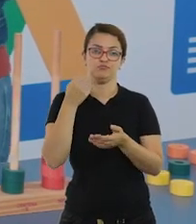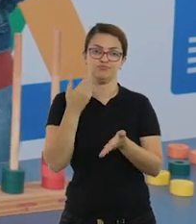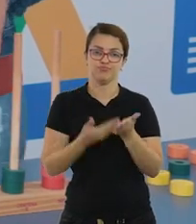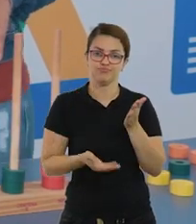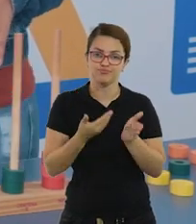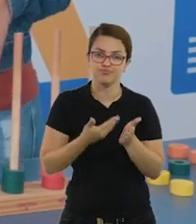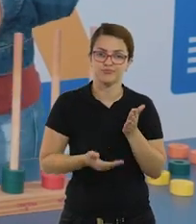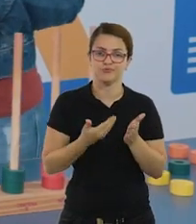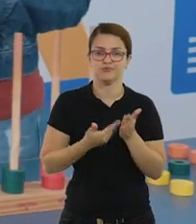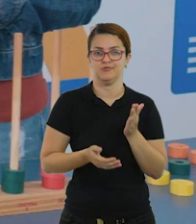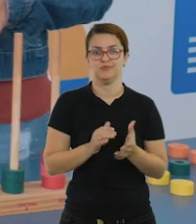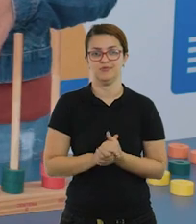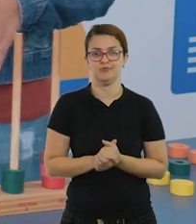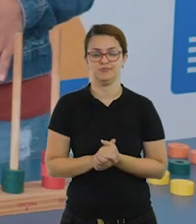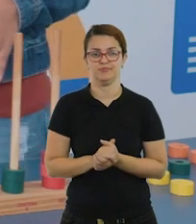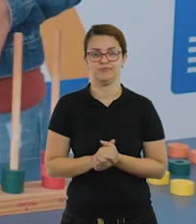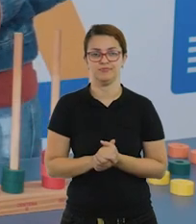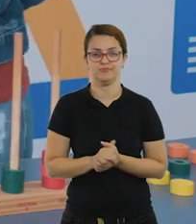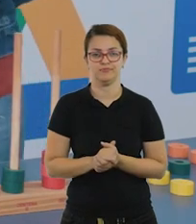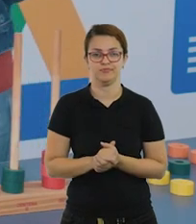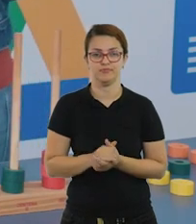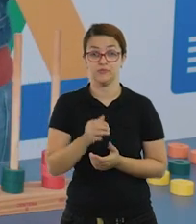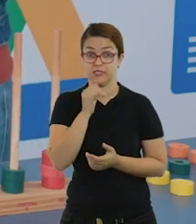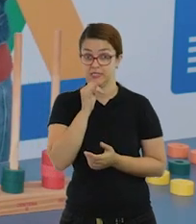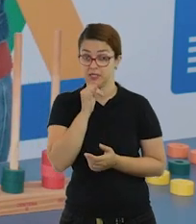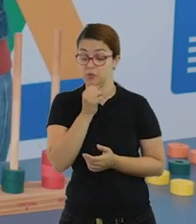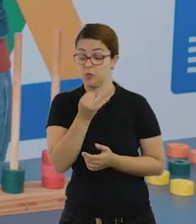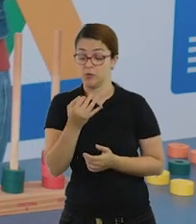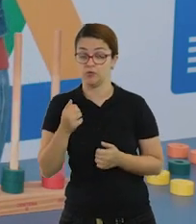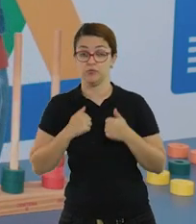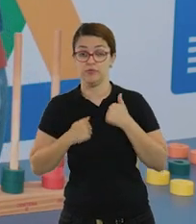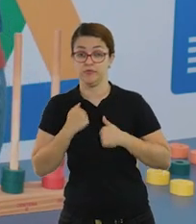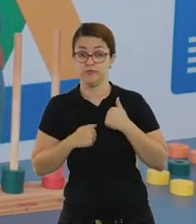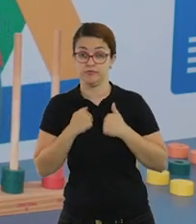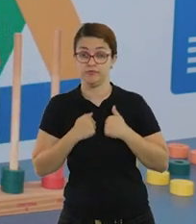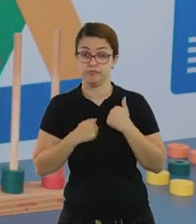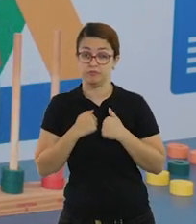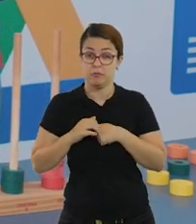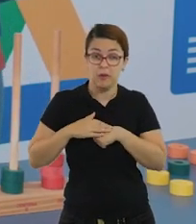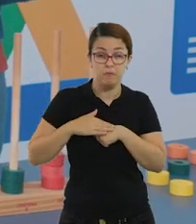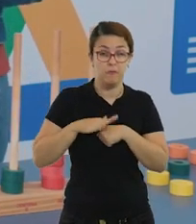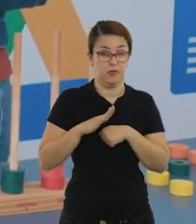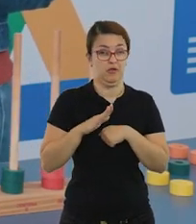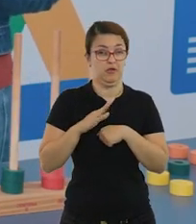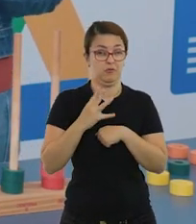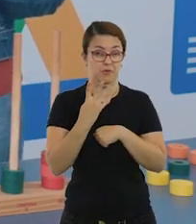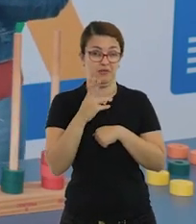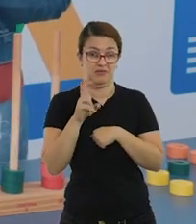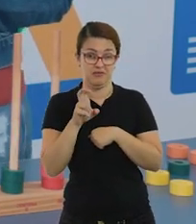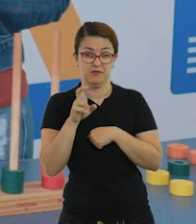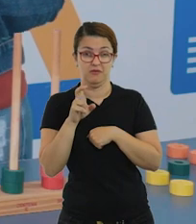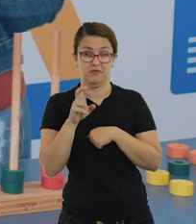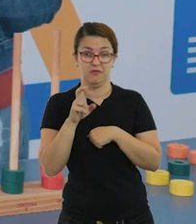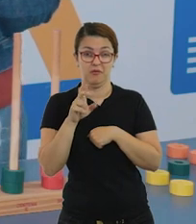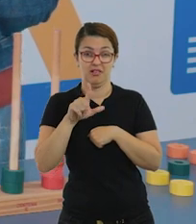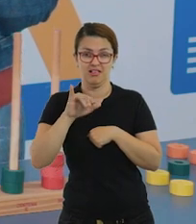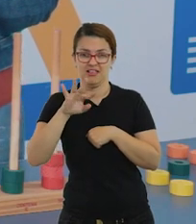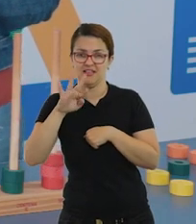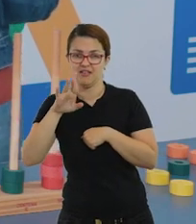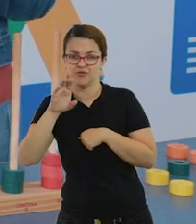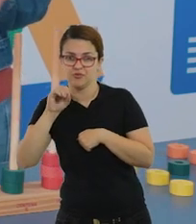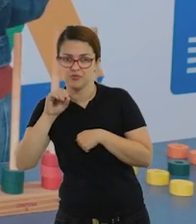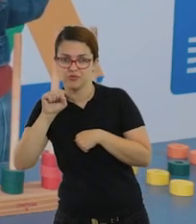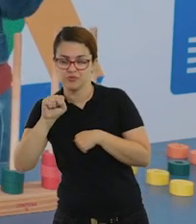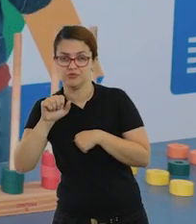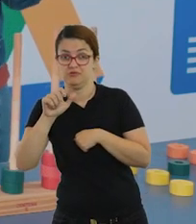você fez lá a sua experiência, calculou quanta água você gasta durante o banho, tá? Então, verifica aí. Se você tá gastando mais do que 45 litros